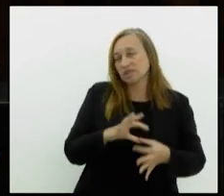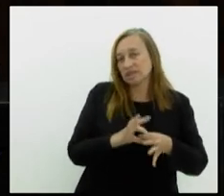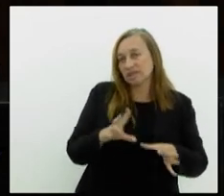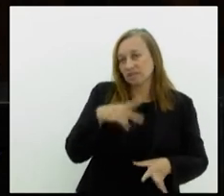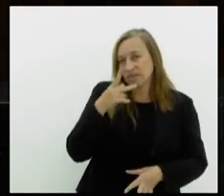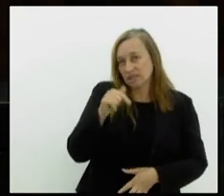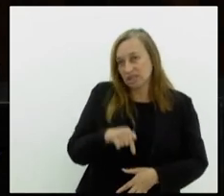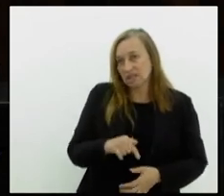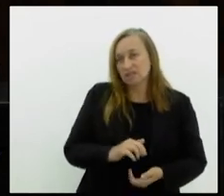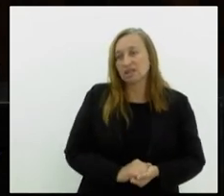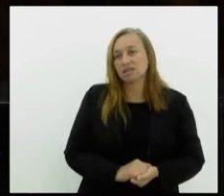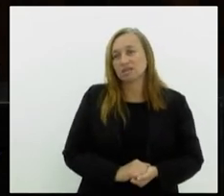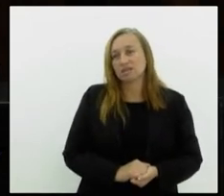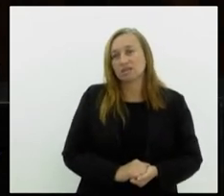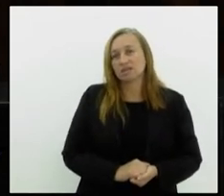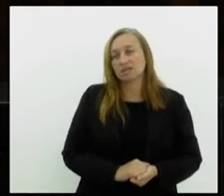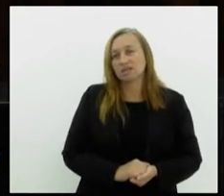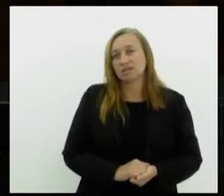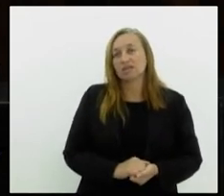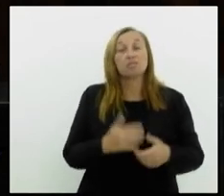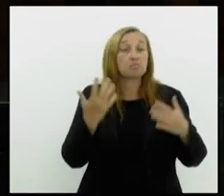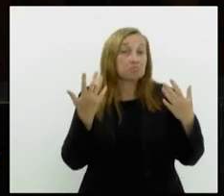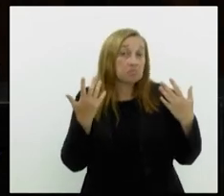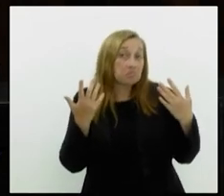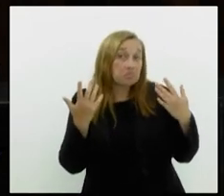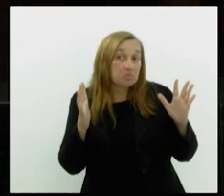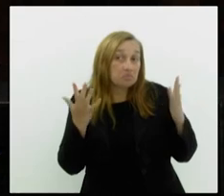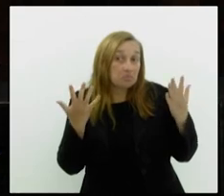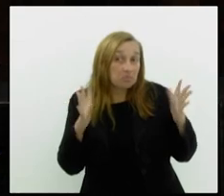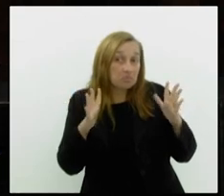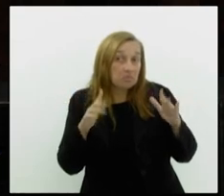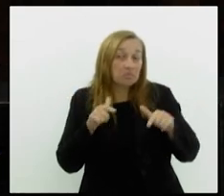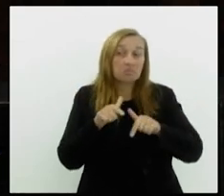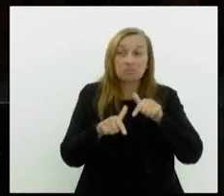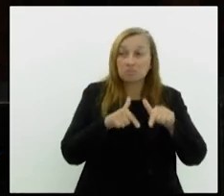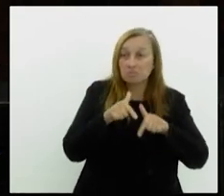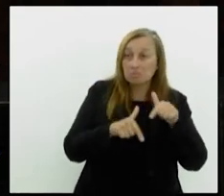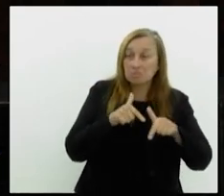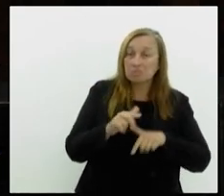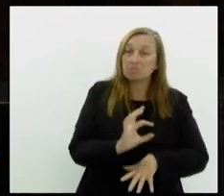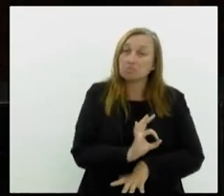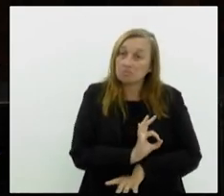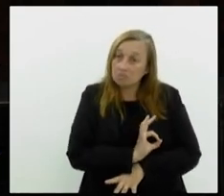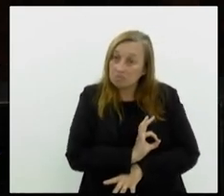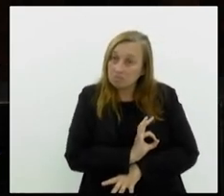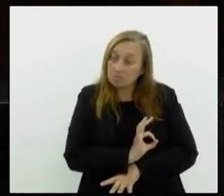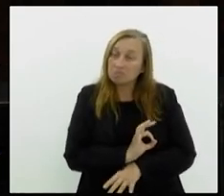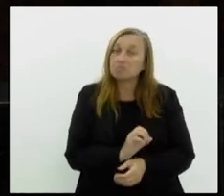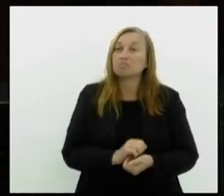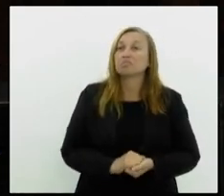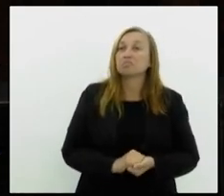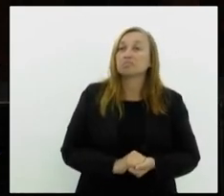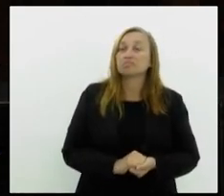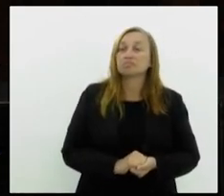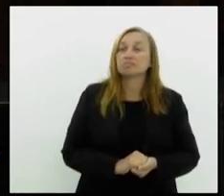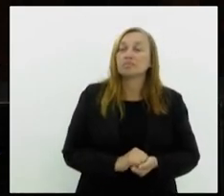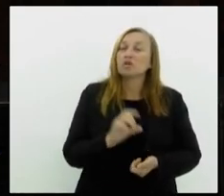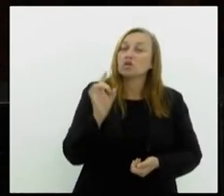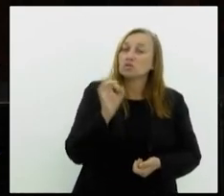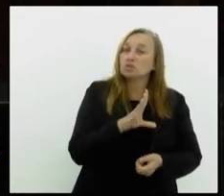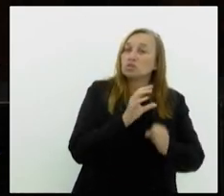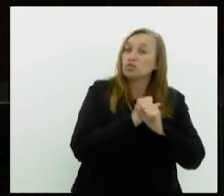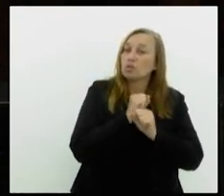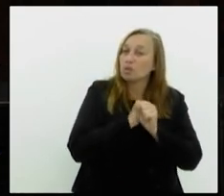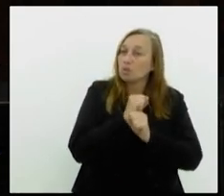manifestar aqui sem elogiar os trabalhos das polícias que, nos últimos